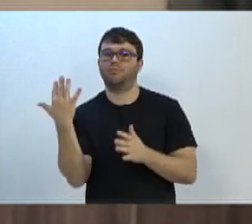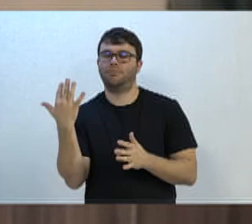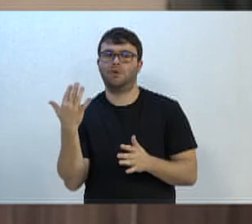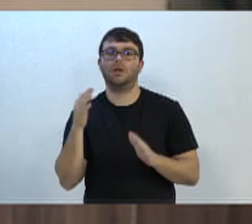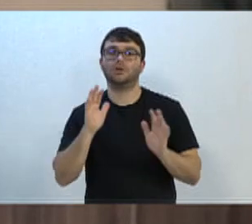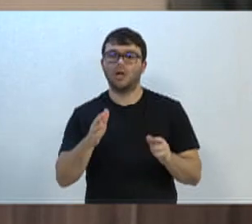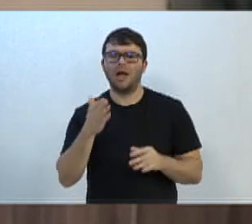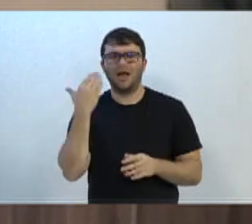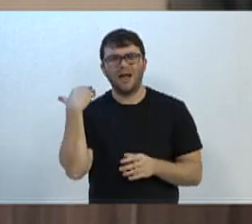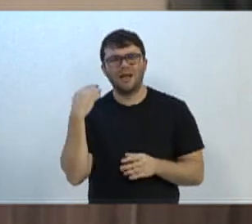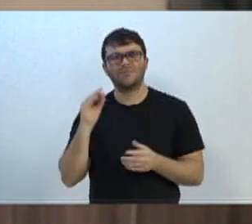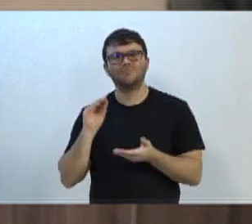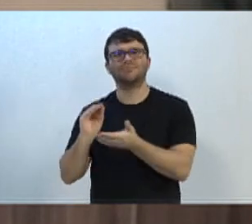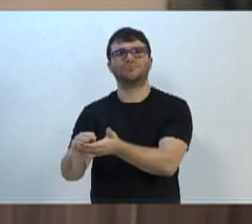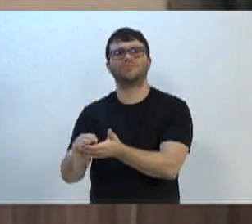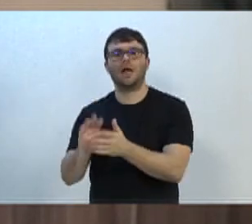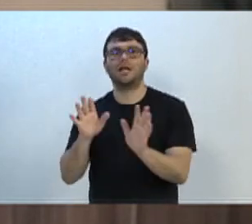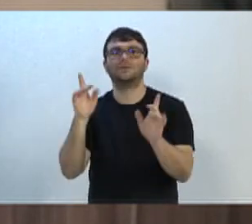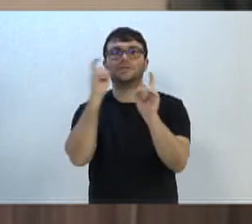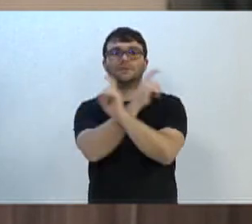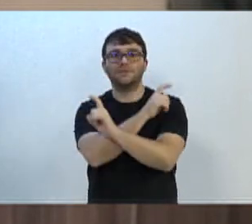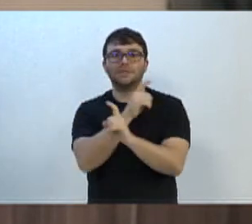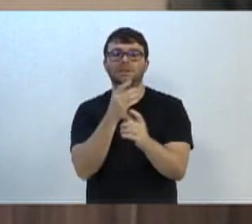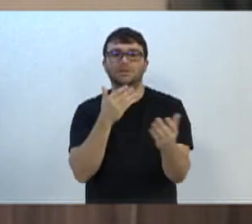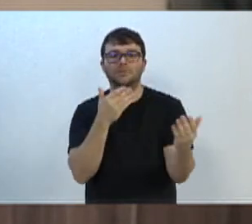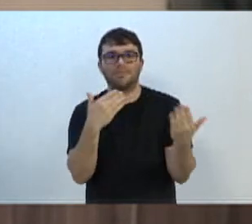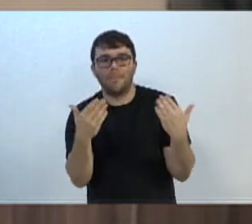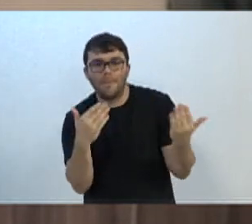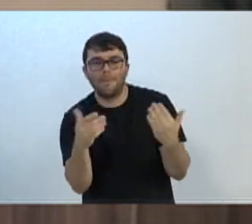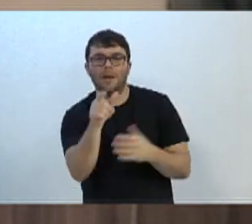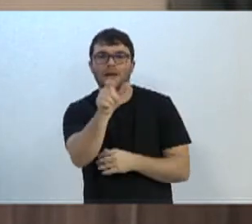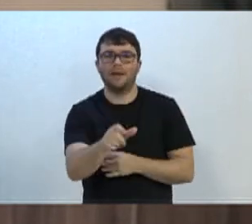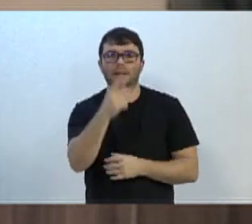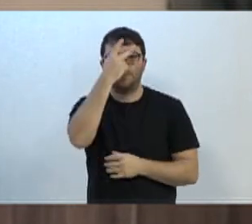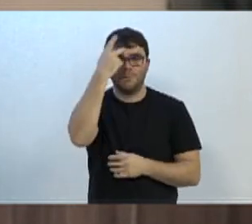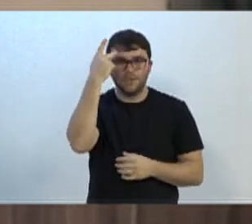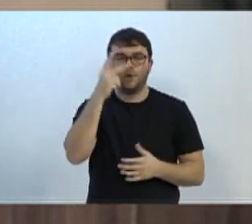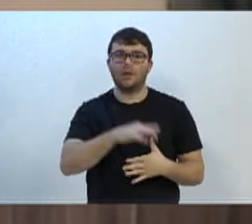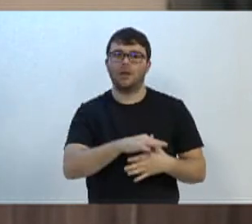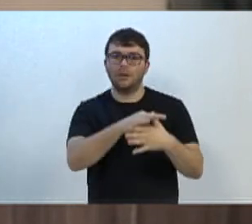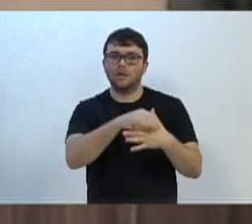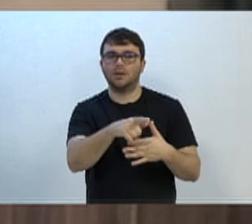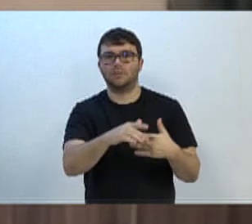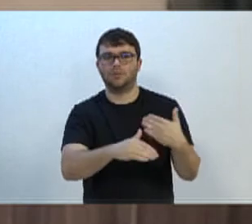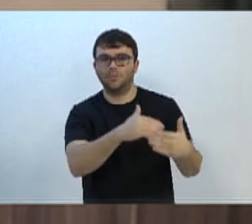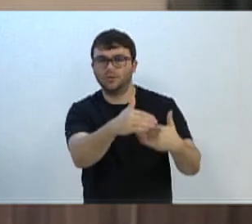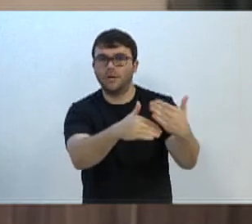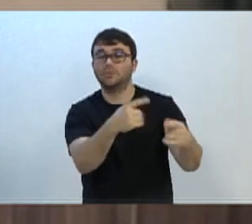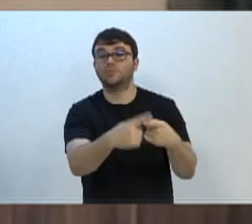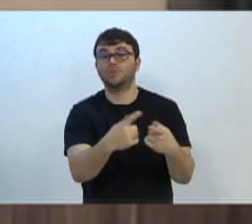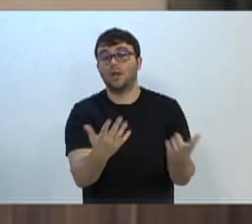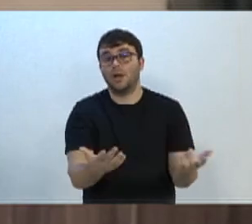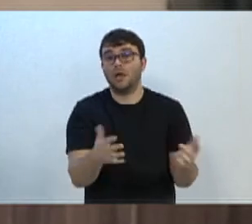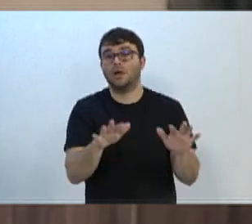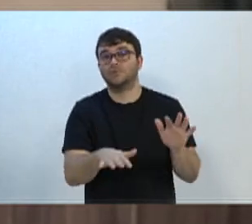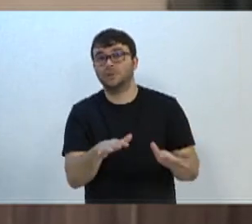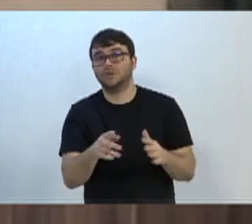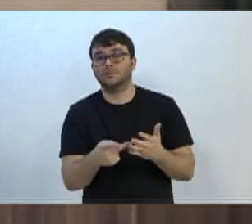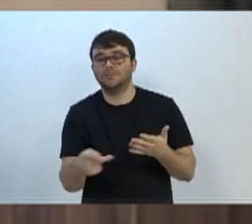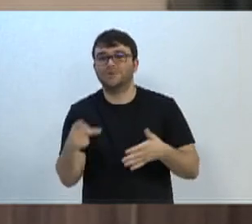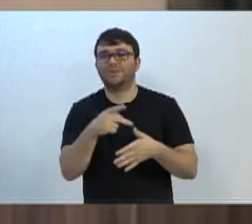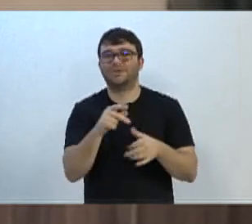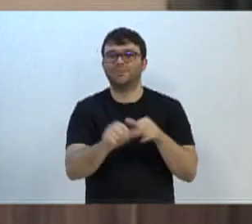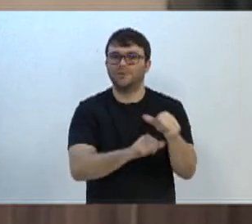tempo foi instalado a dificuldade às vezes é interagir com com quem tá na liderança daquele processo Porque as prioridades